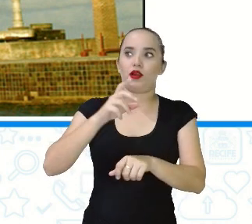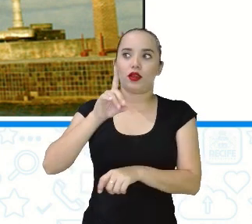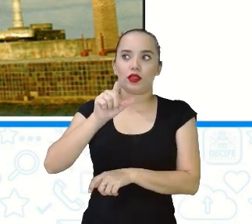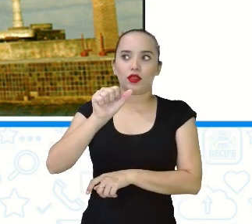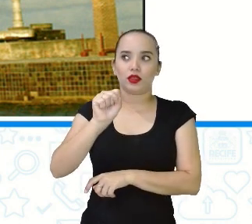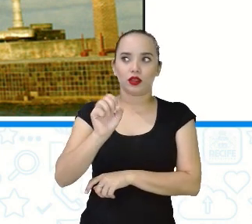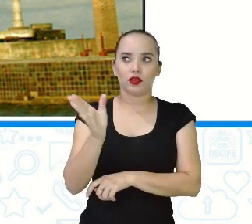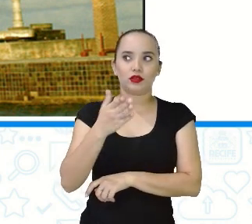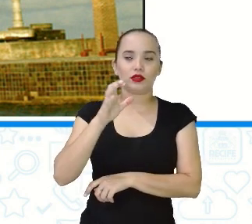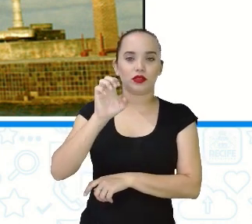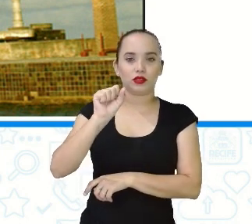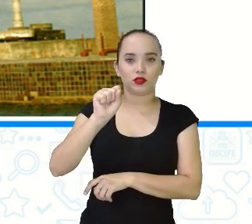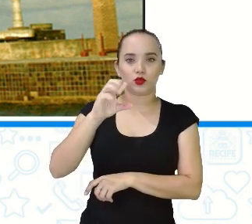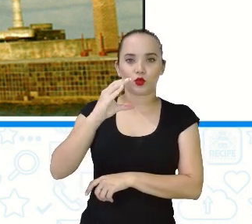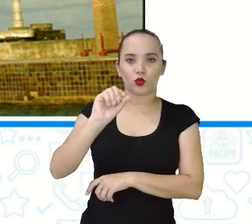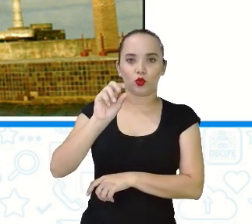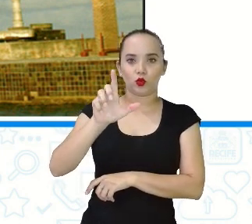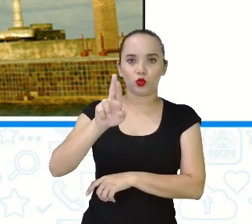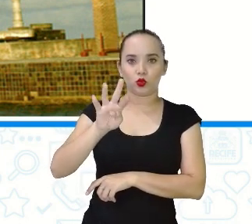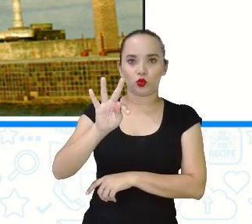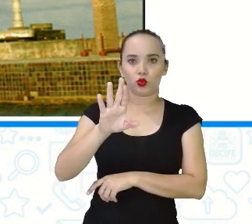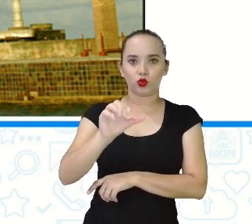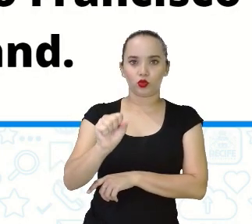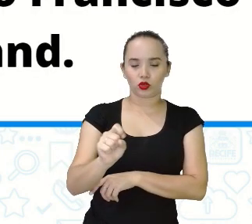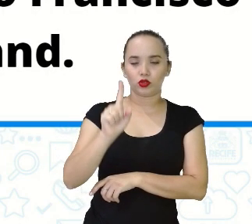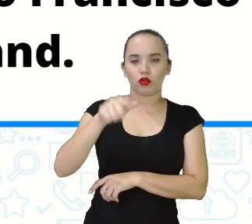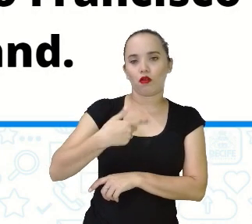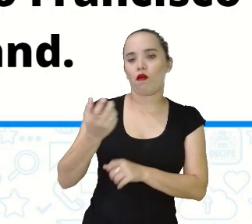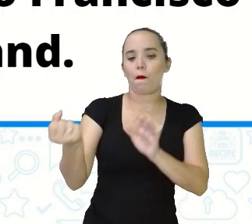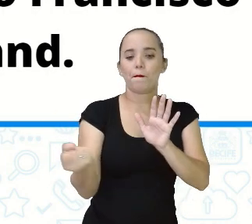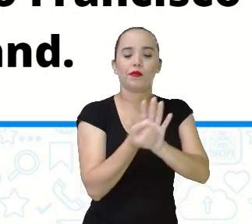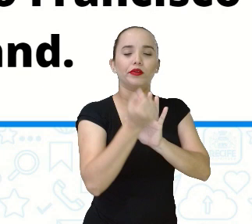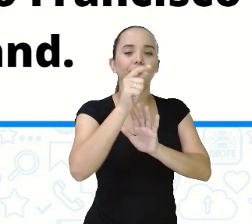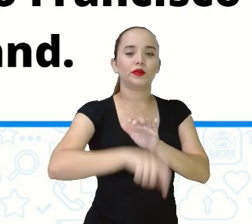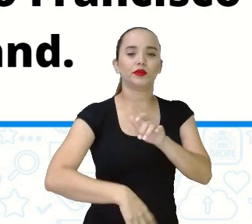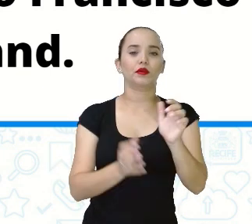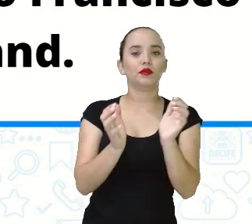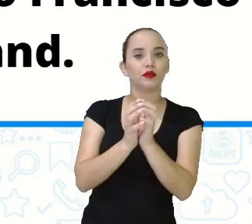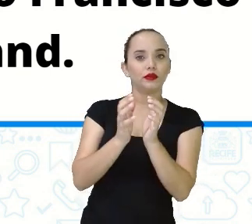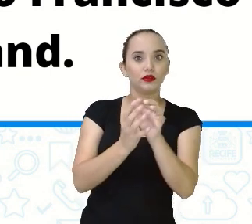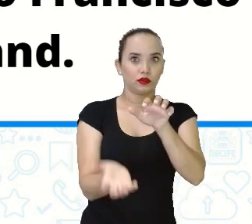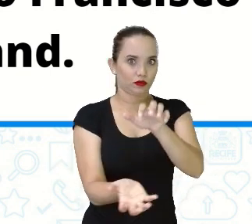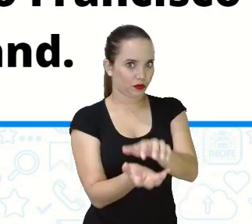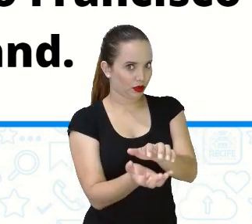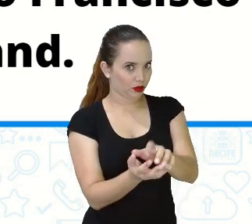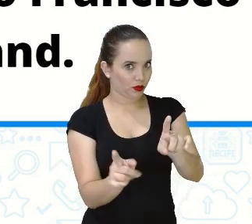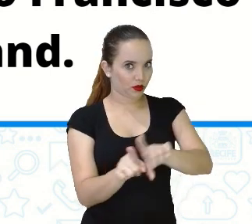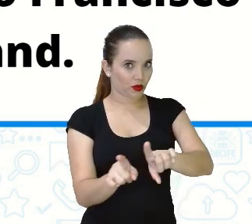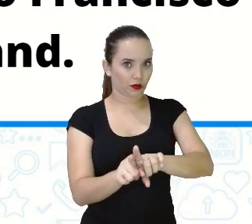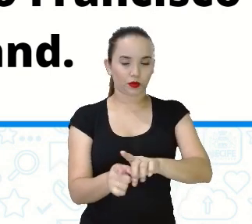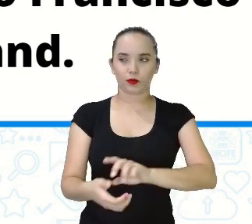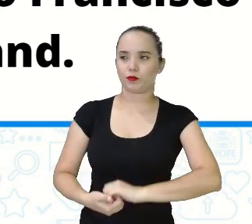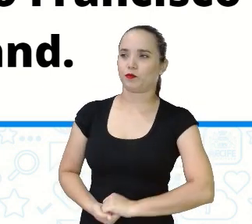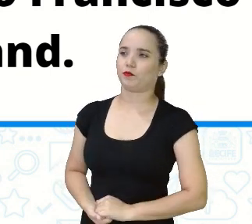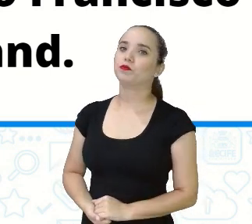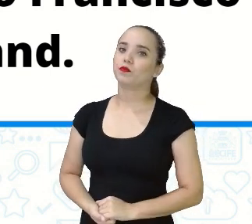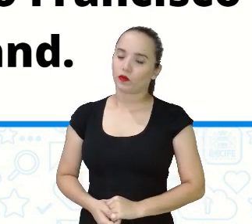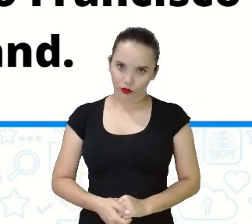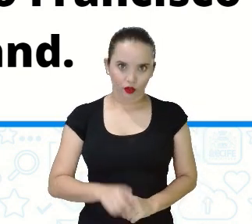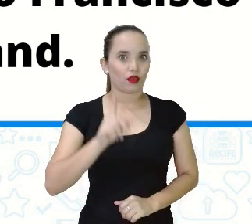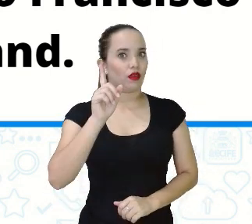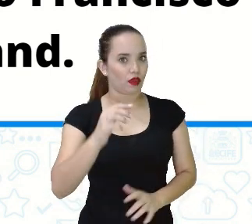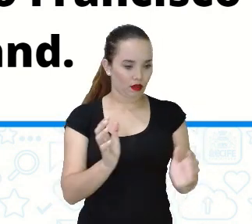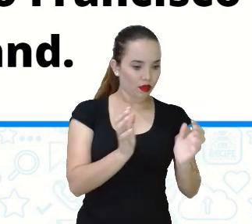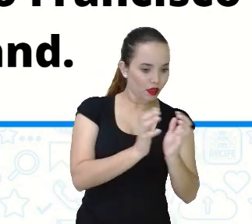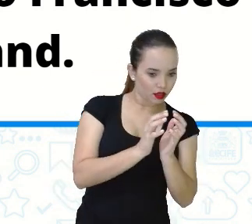material da nossa cidade de Recife e também do nosso estado, né, já que a gente aí faz parte uma coisa da outra.